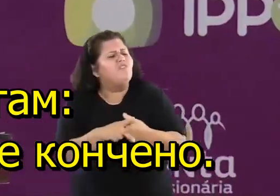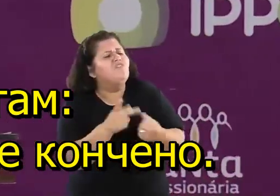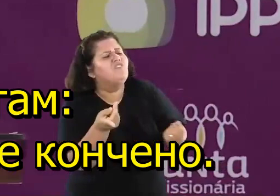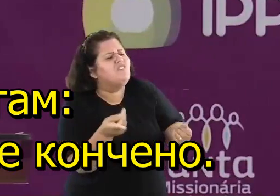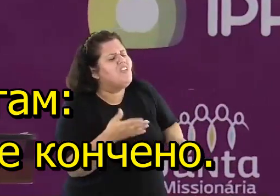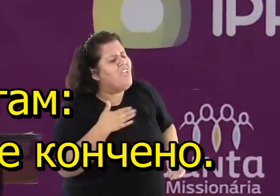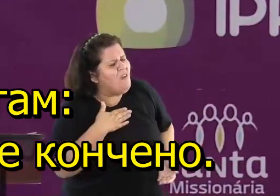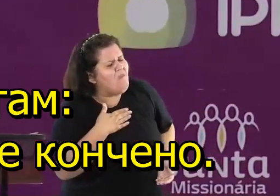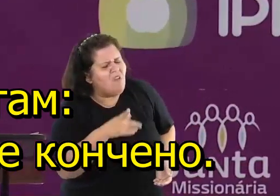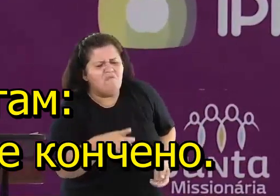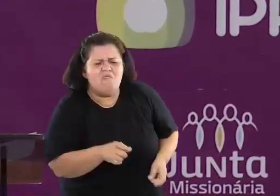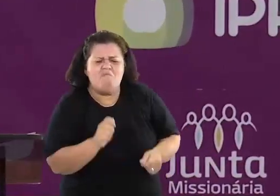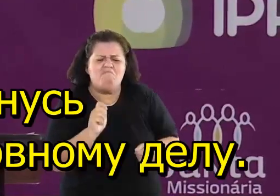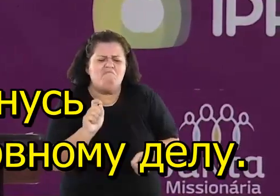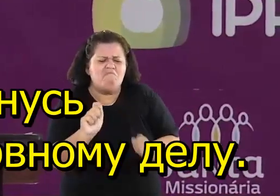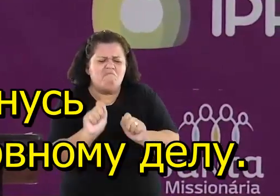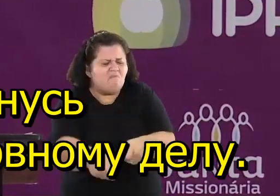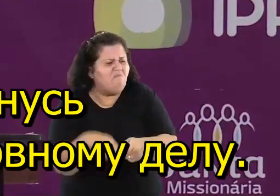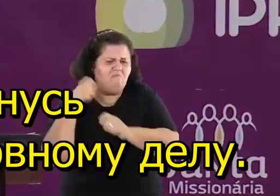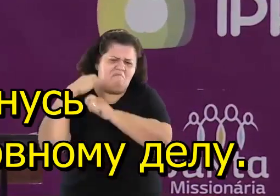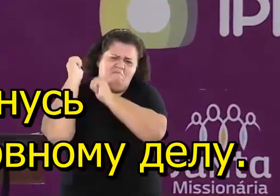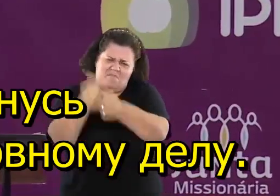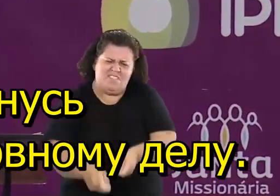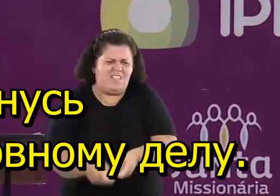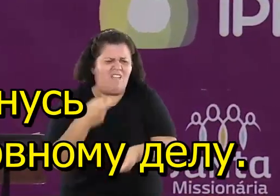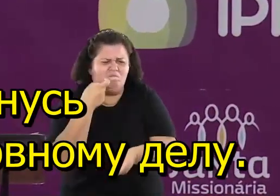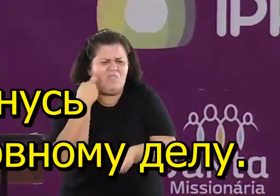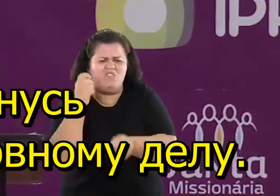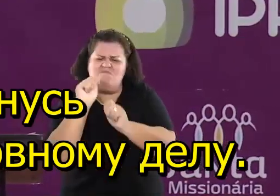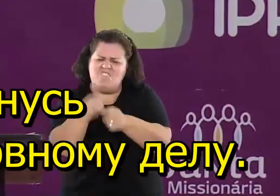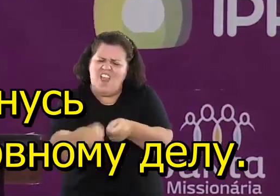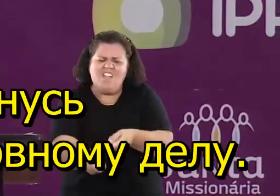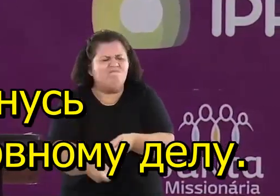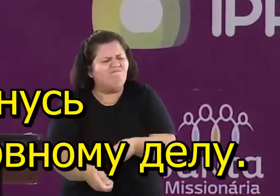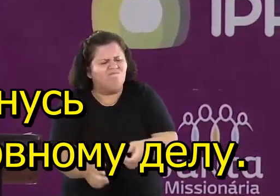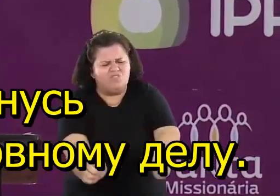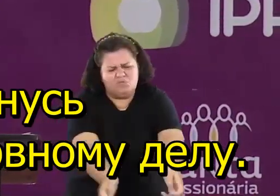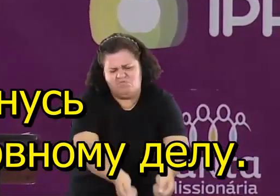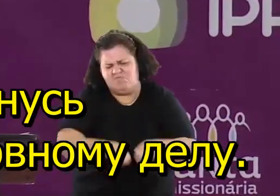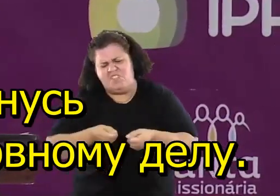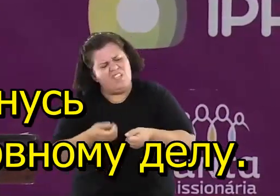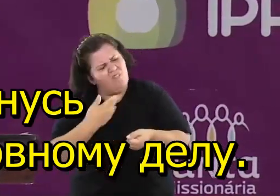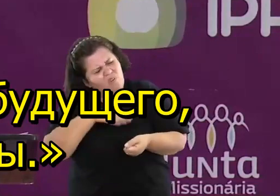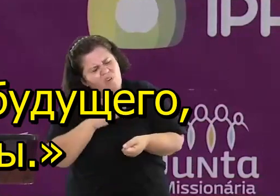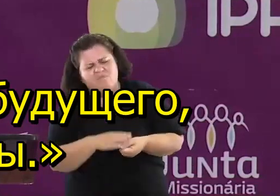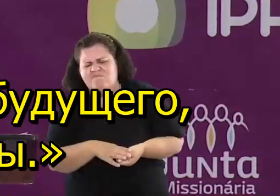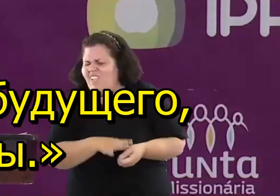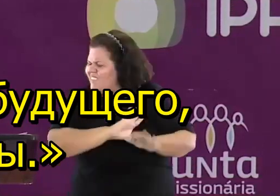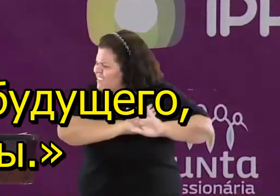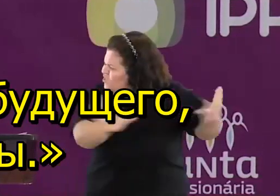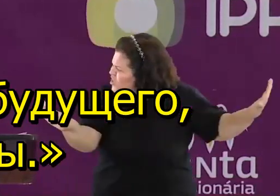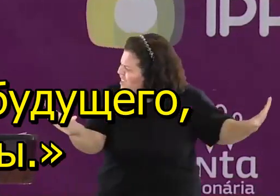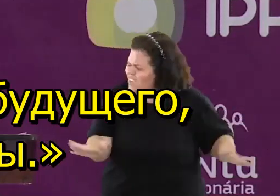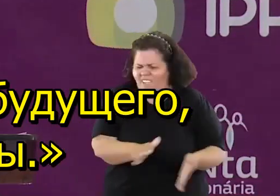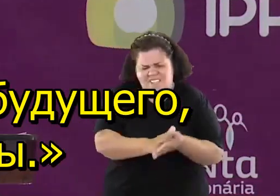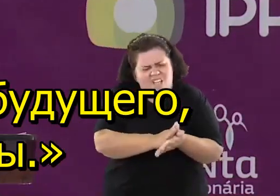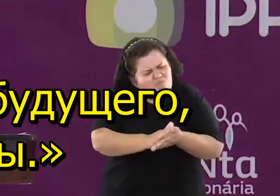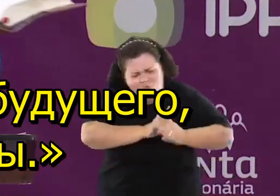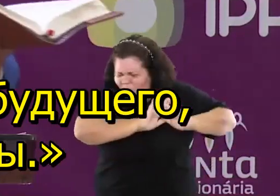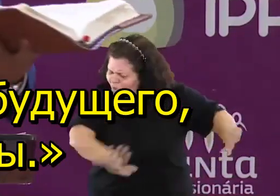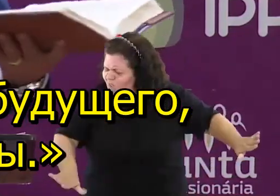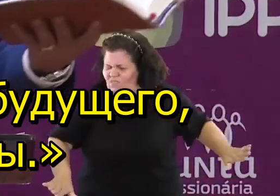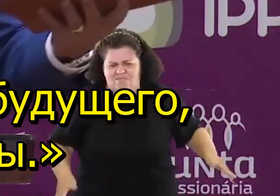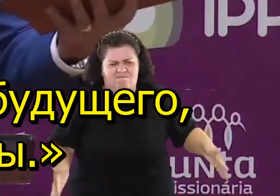pescar, acabou para mim. Vou voltar para o passado, vou voltar para as redes, vou voltar para a minha empresa pesqueira, acabou para mim o meu sonho, não tem